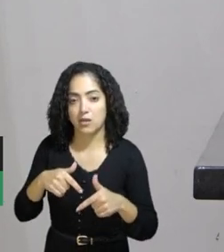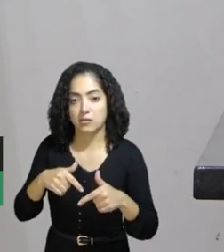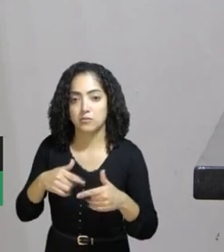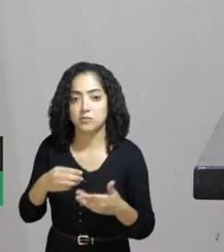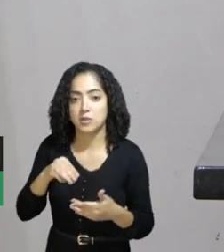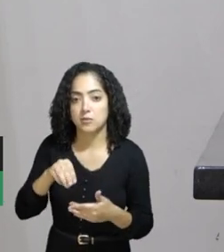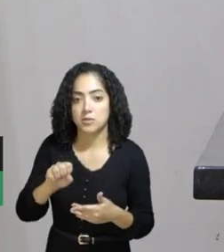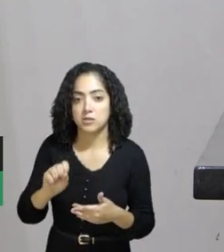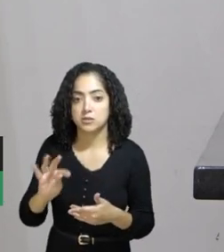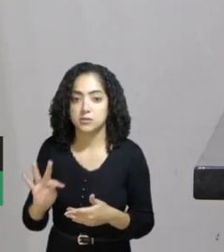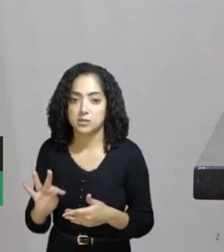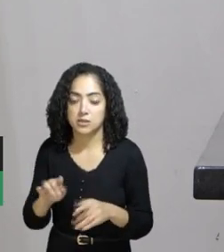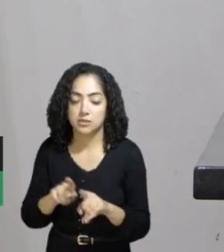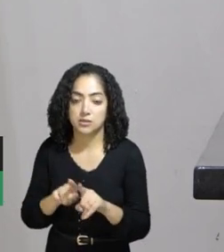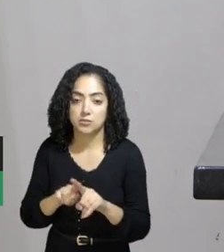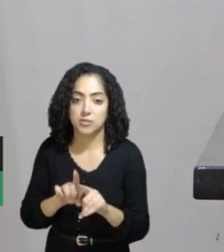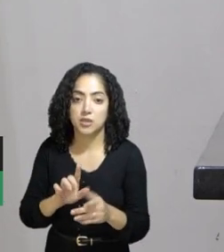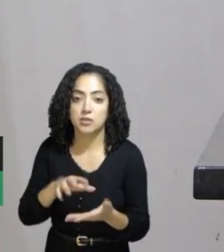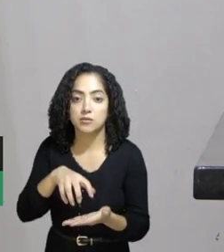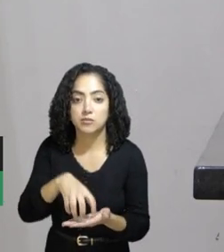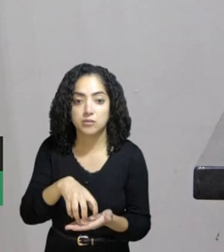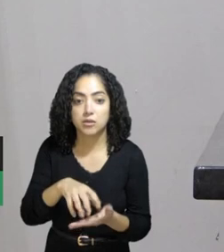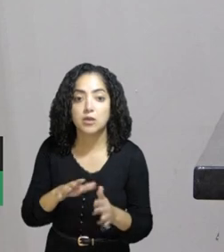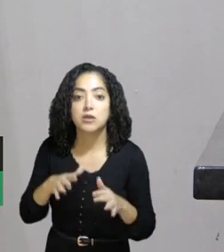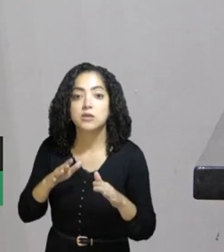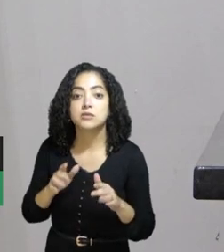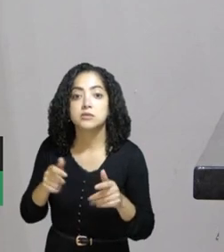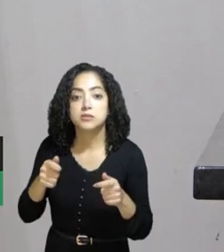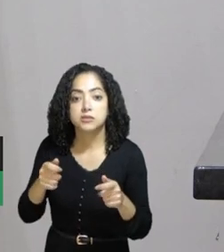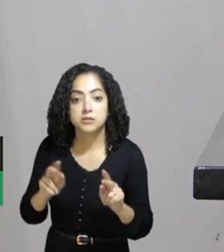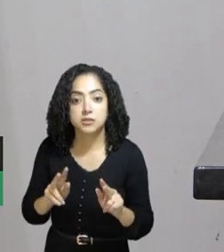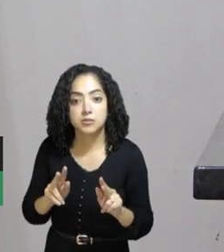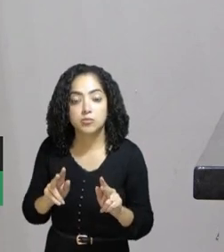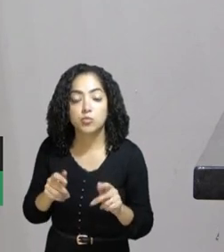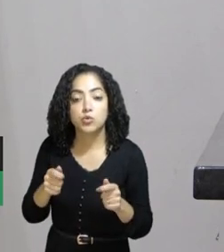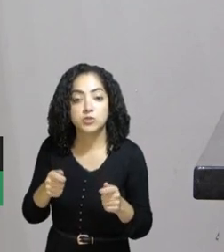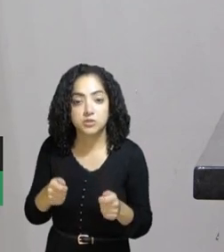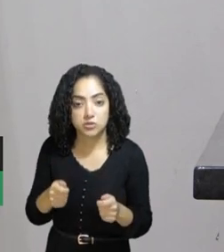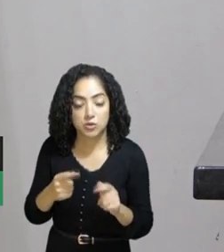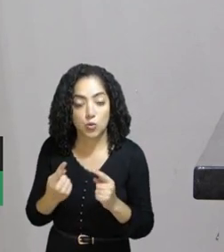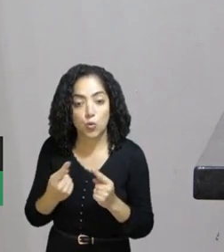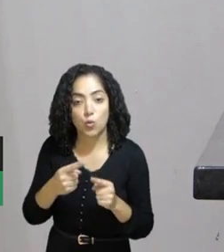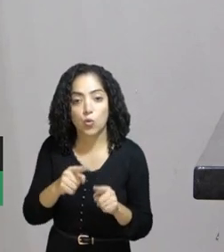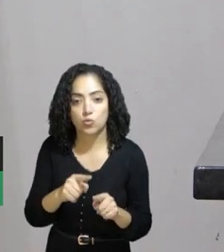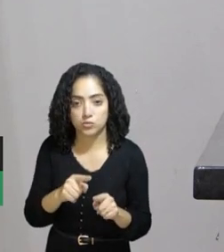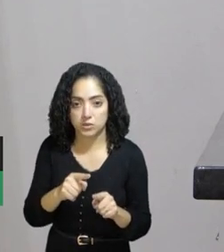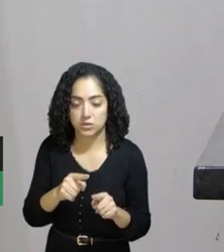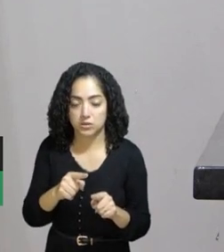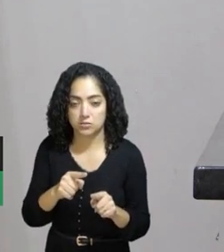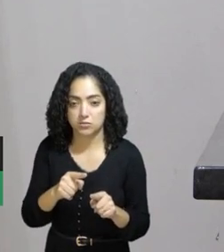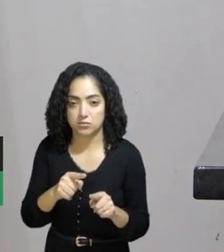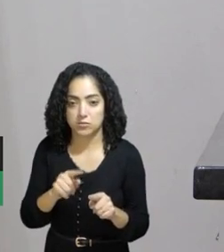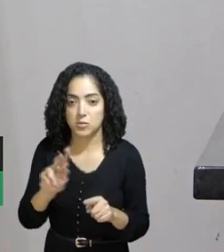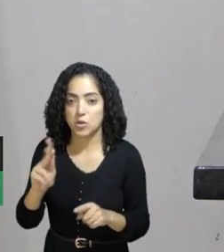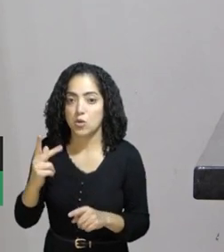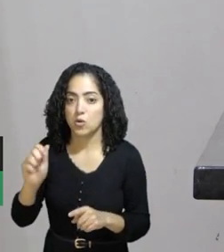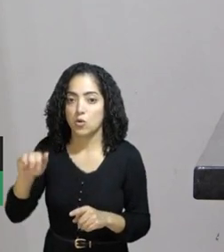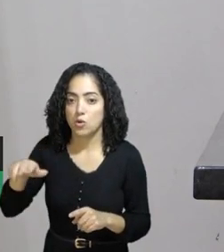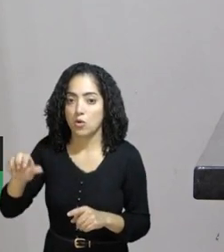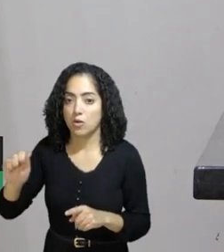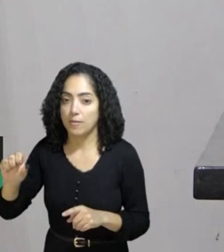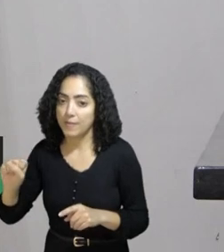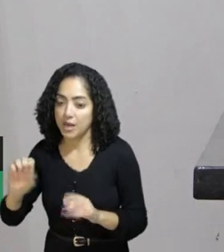dos Trabalhadores, se posicionaram abertamente contra classificar o Hamas como um